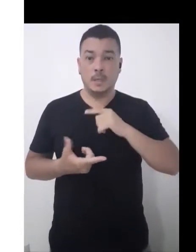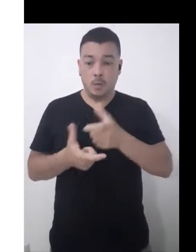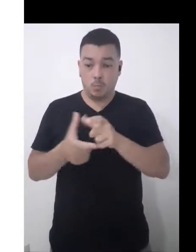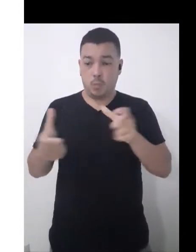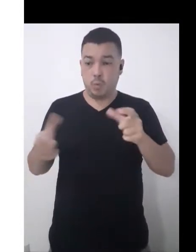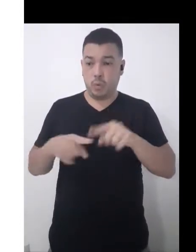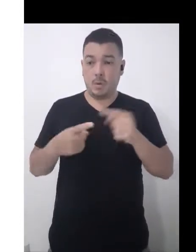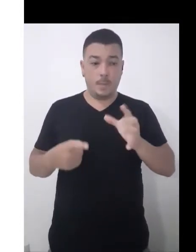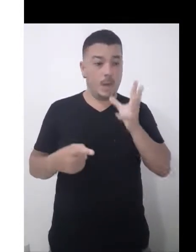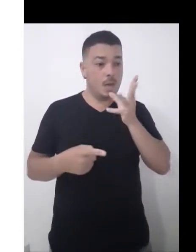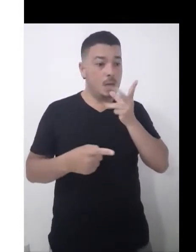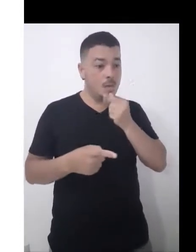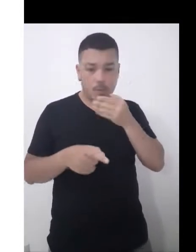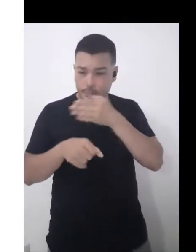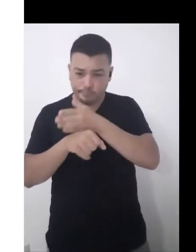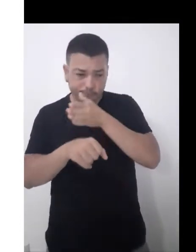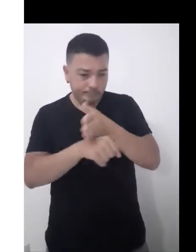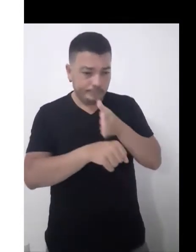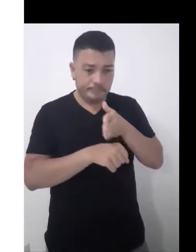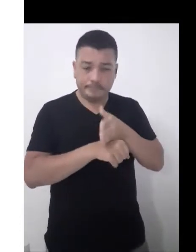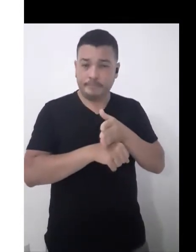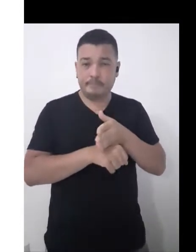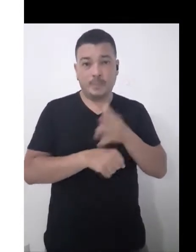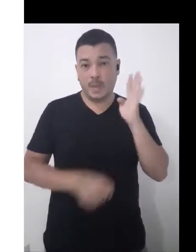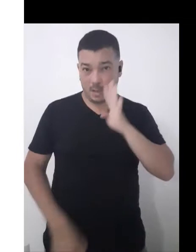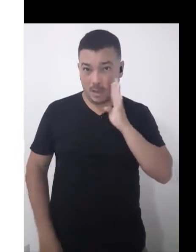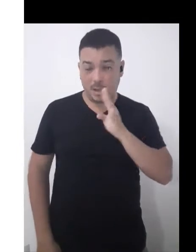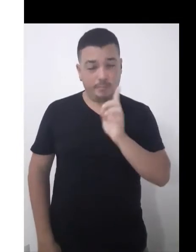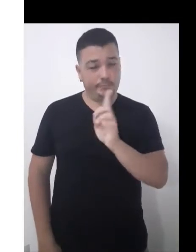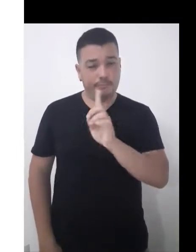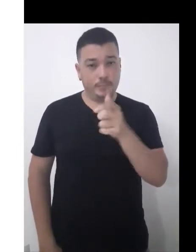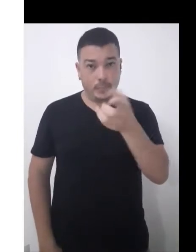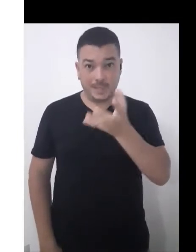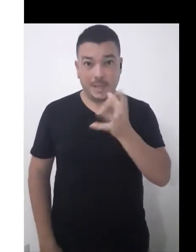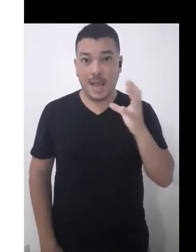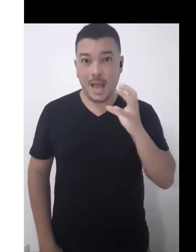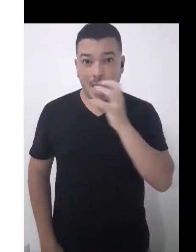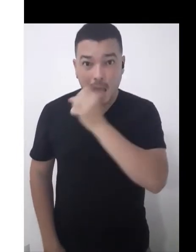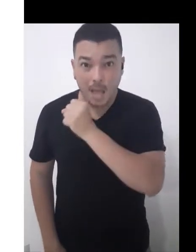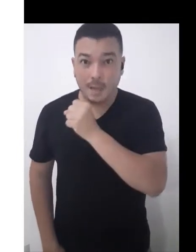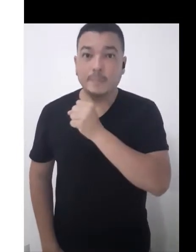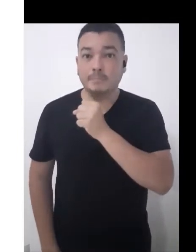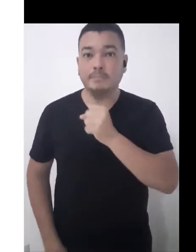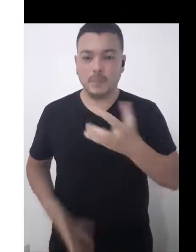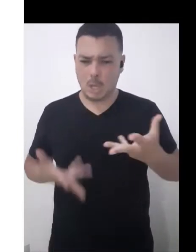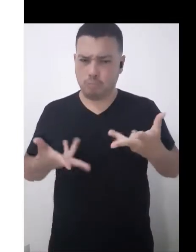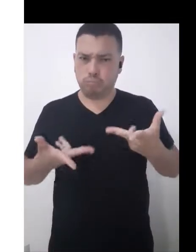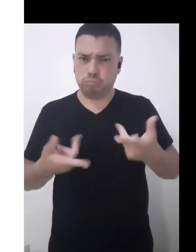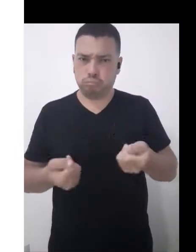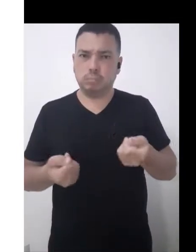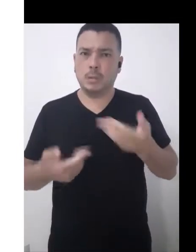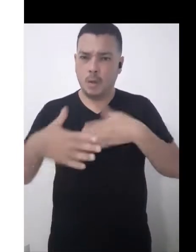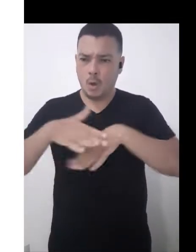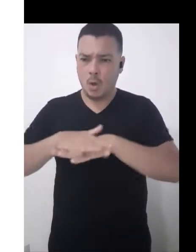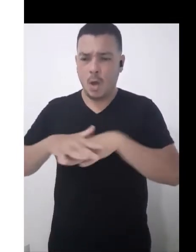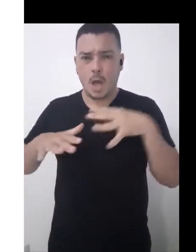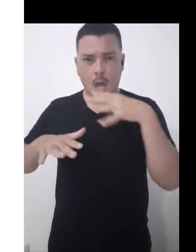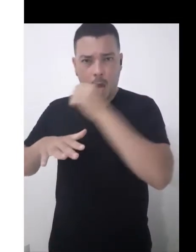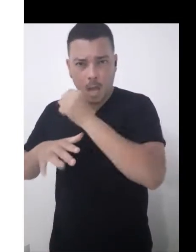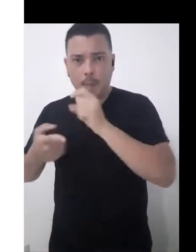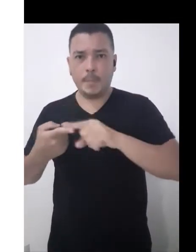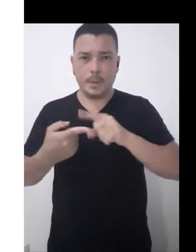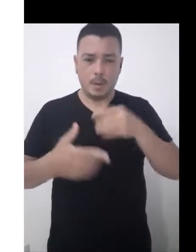demora para obter os dados, não é tão legal. Você quer sempre o máximo de eficiência. Então, você quer uma memória muito rápida.